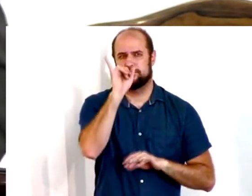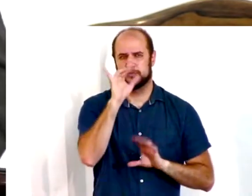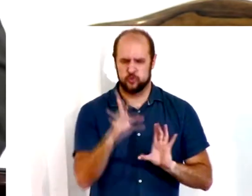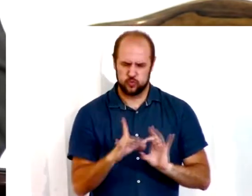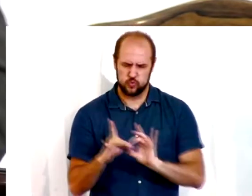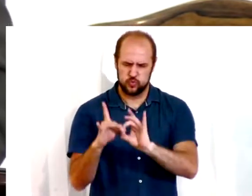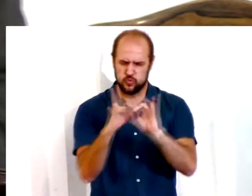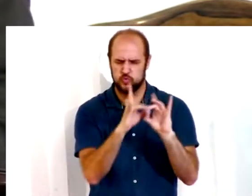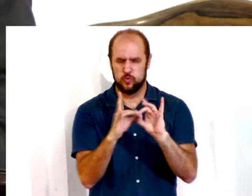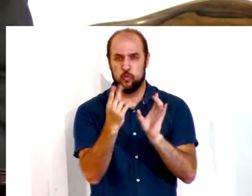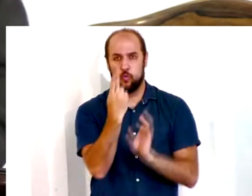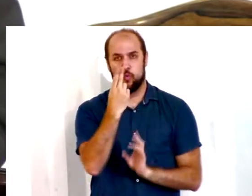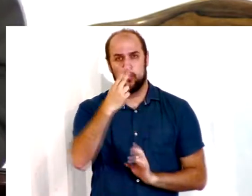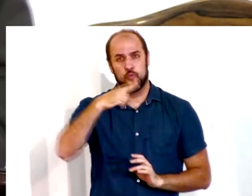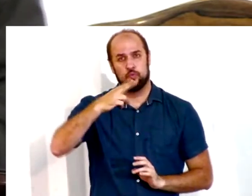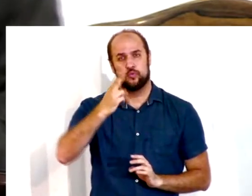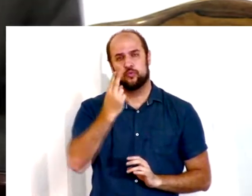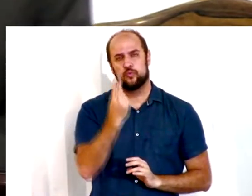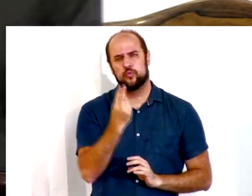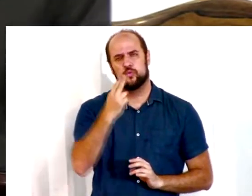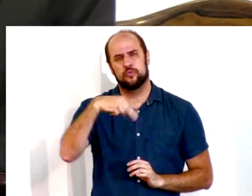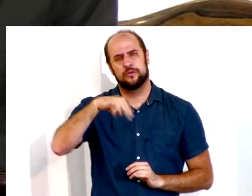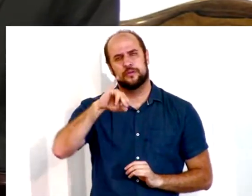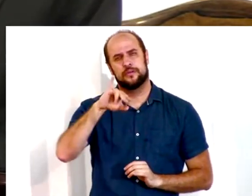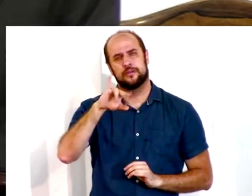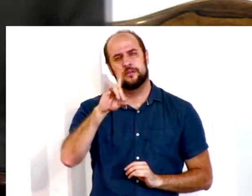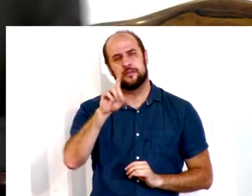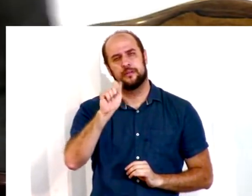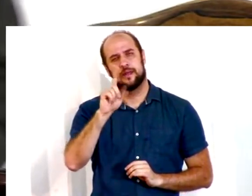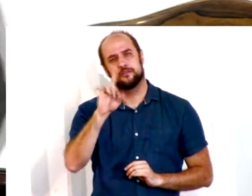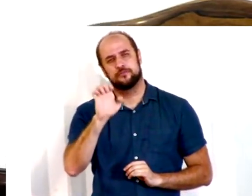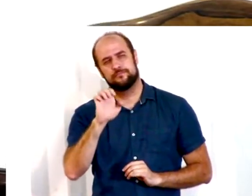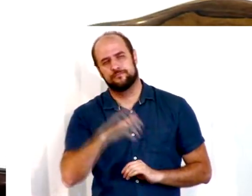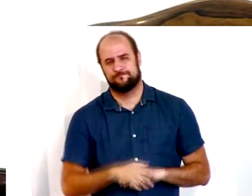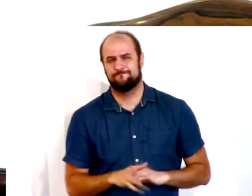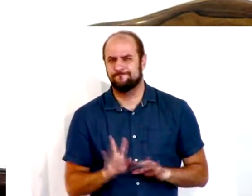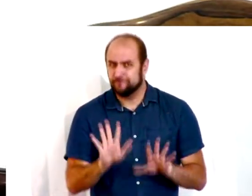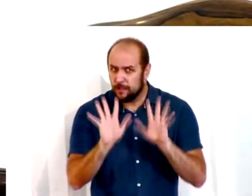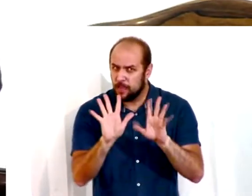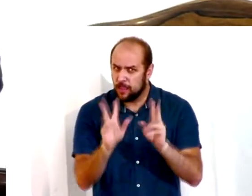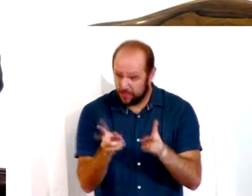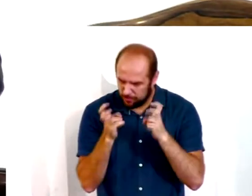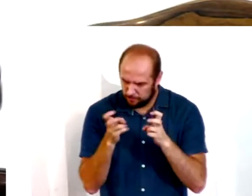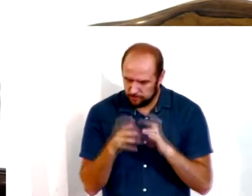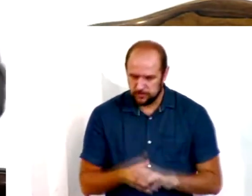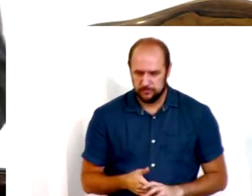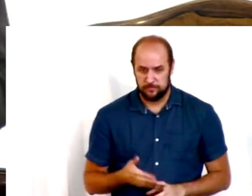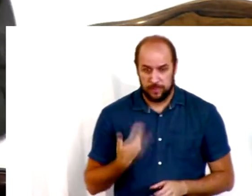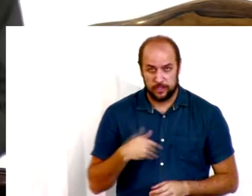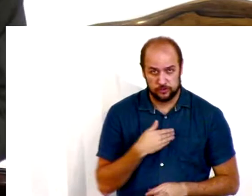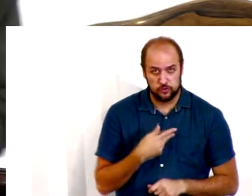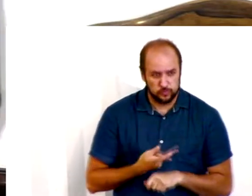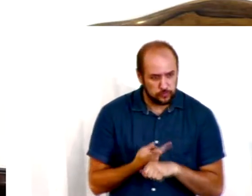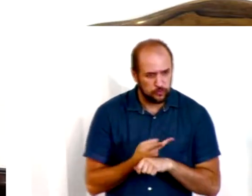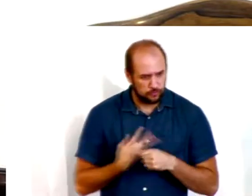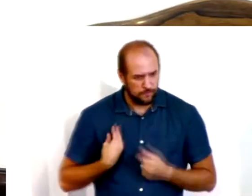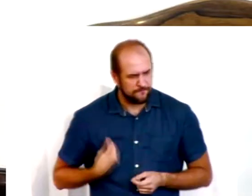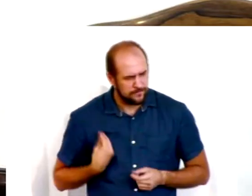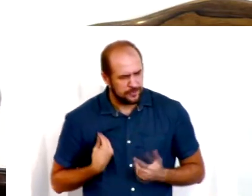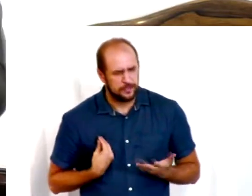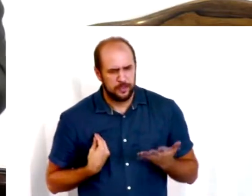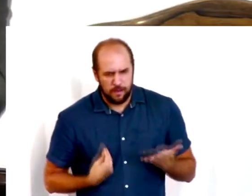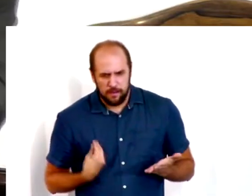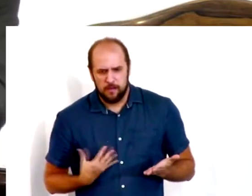unidade. Alegria, contentamento são resultados disso. Porque perceba, se nós buscamos viver uma